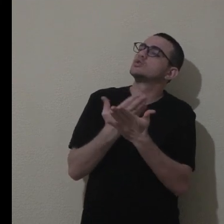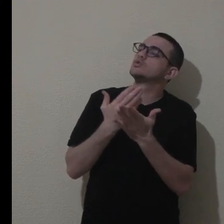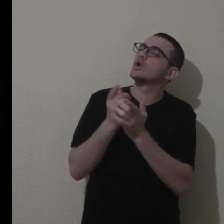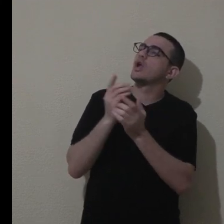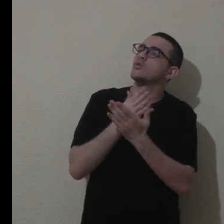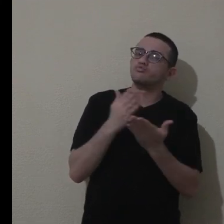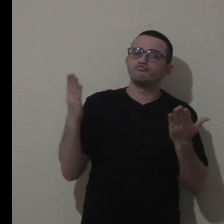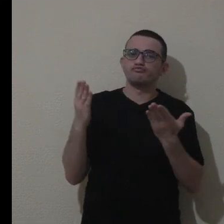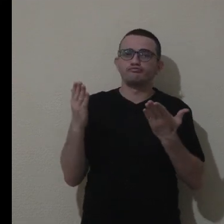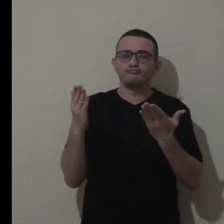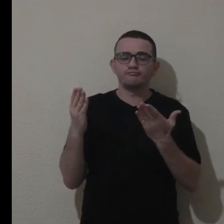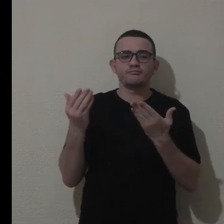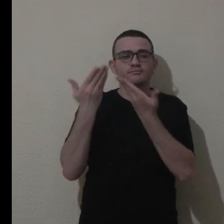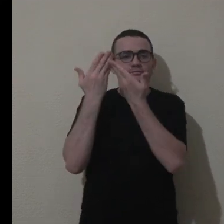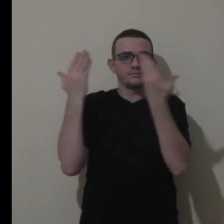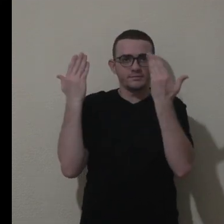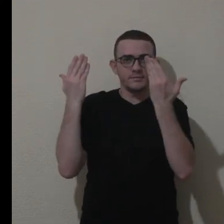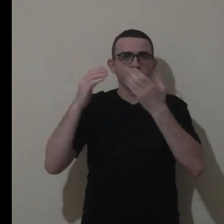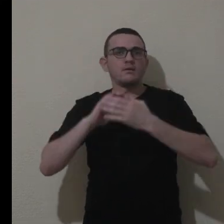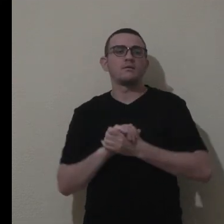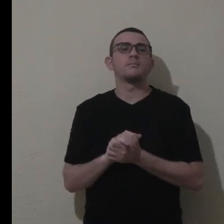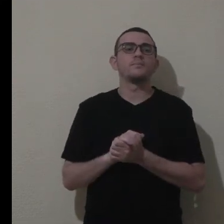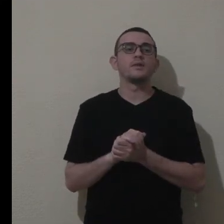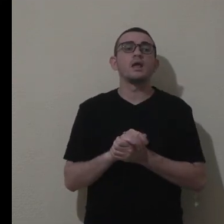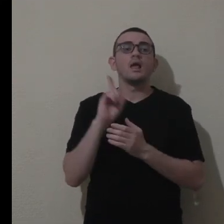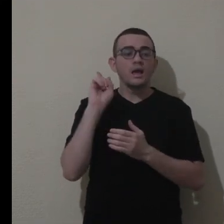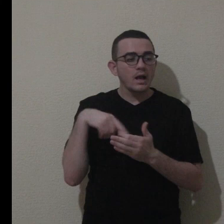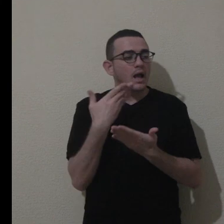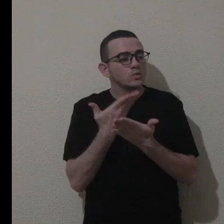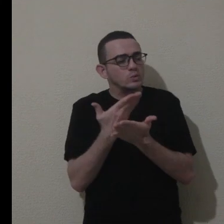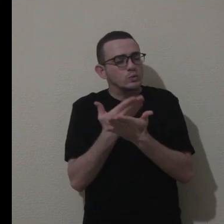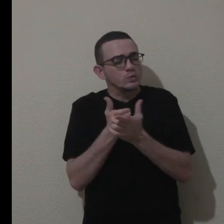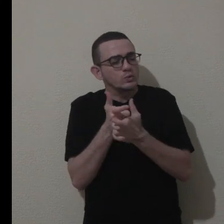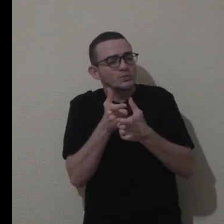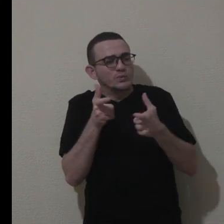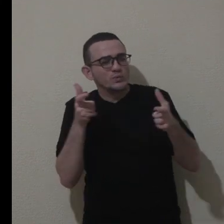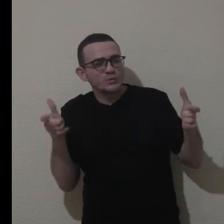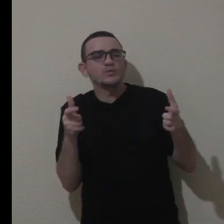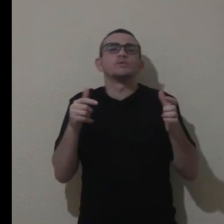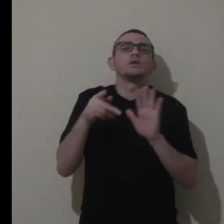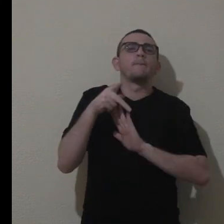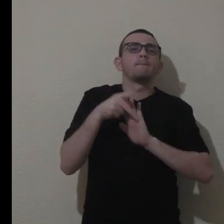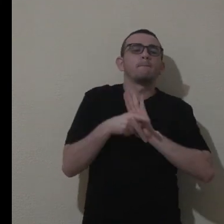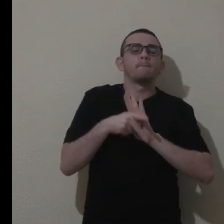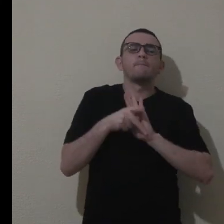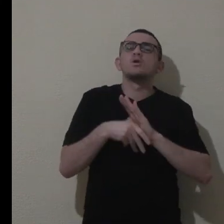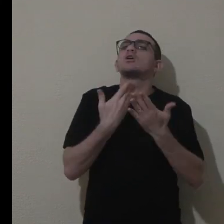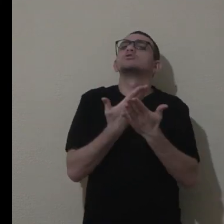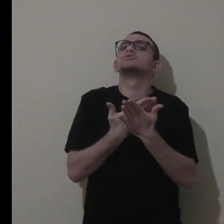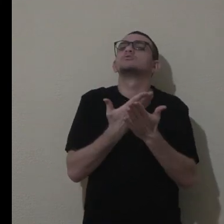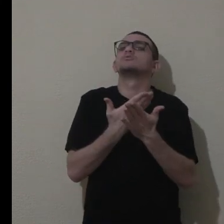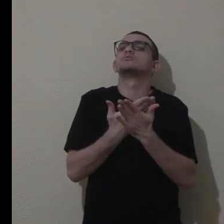se chama Adverse Childhood Experience Study. É um estudo bastante grande e tal, é um projeto